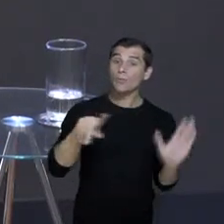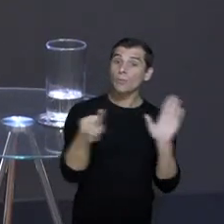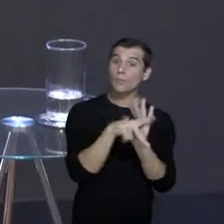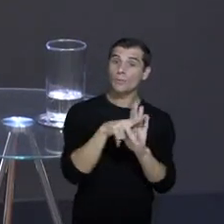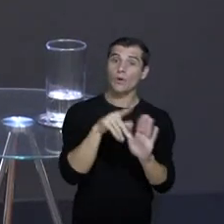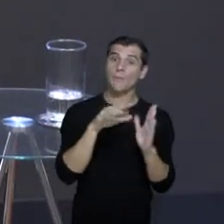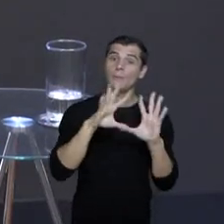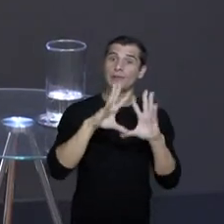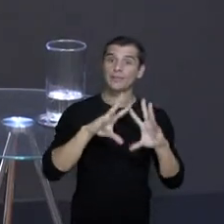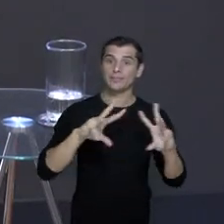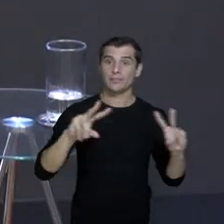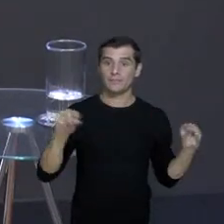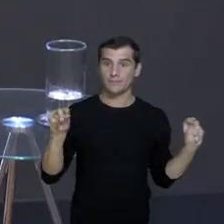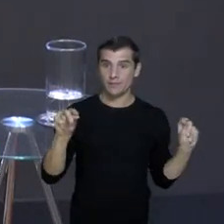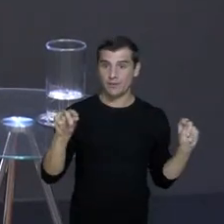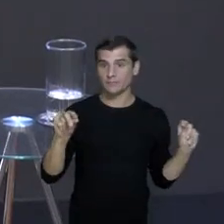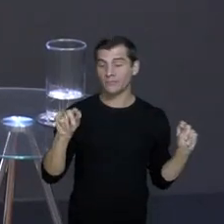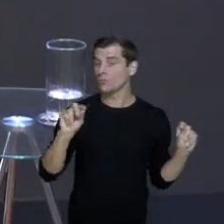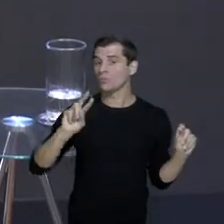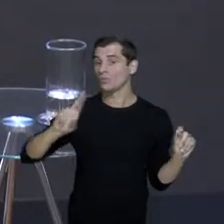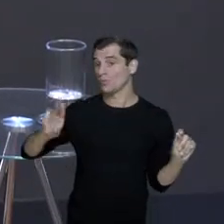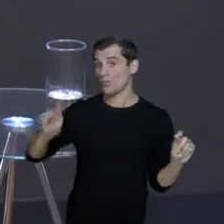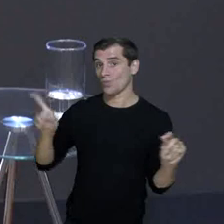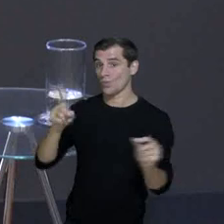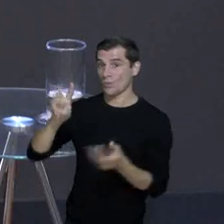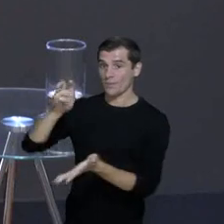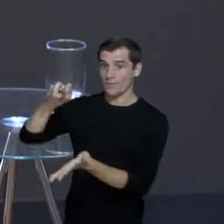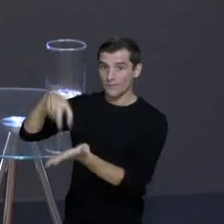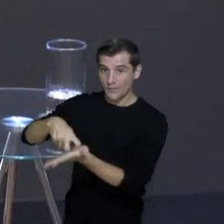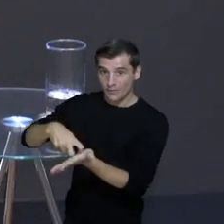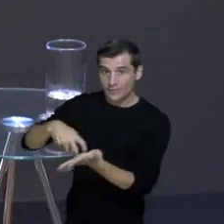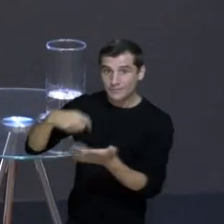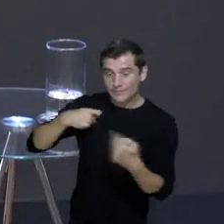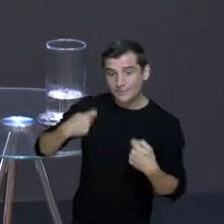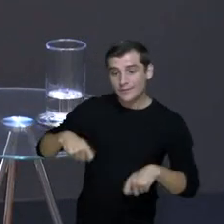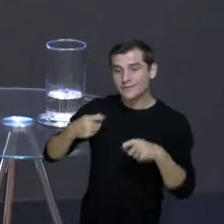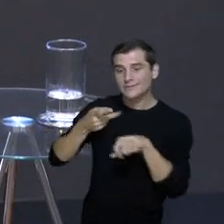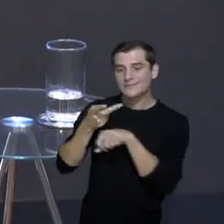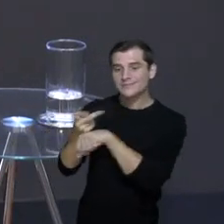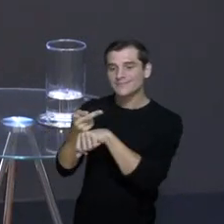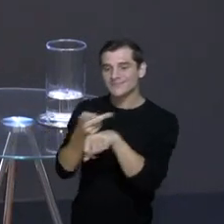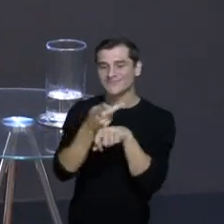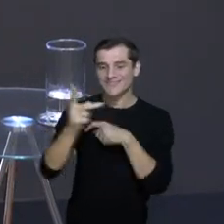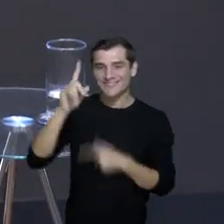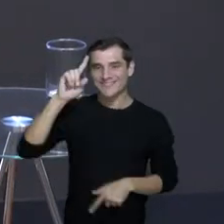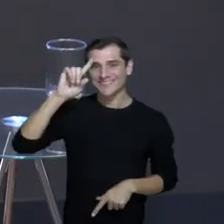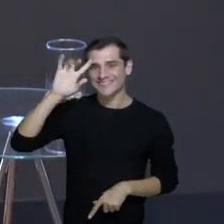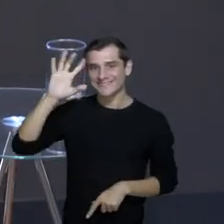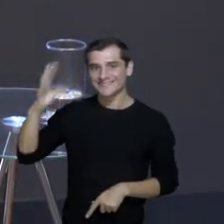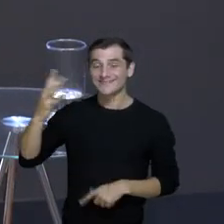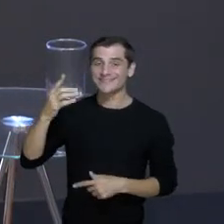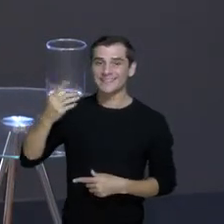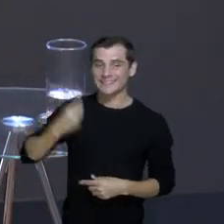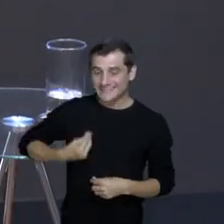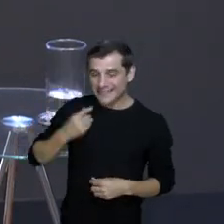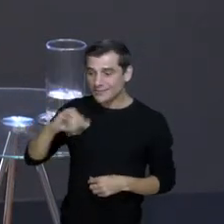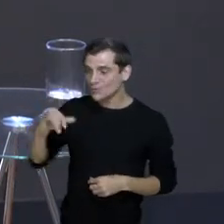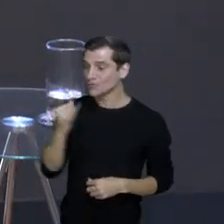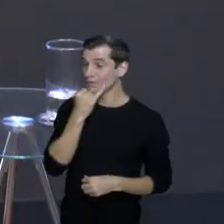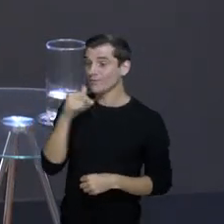nós temos que buscar soluções para que o cara não tenha a justificativa de cometer o ato em